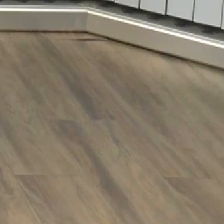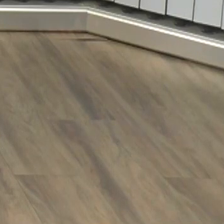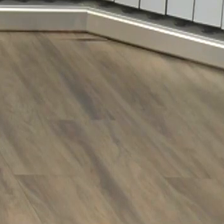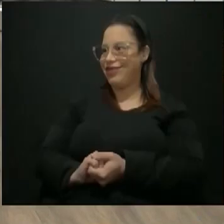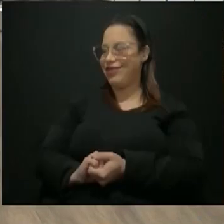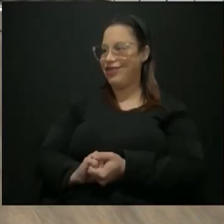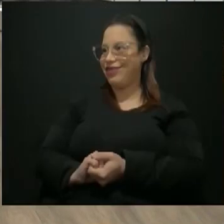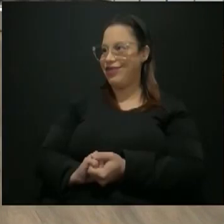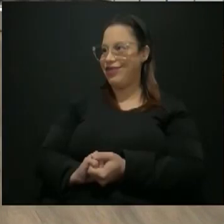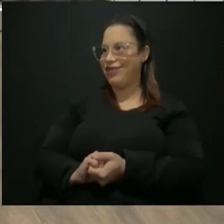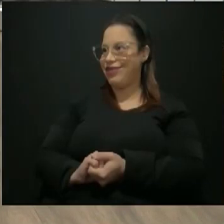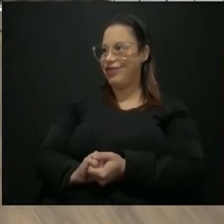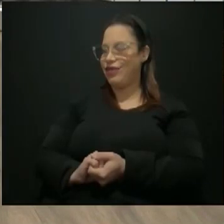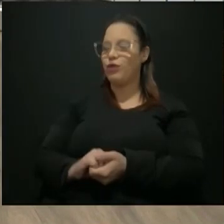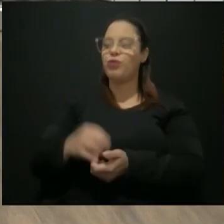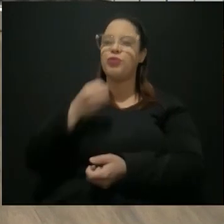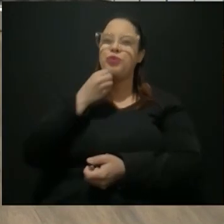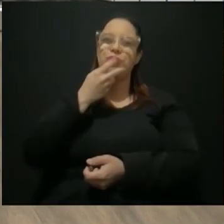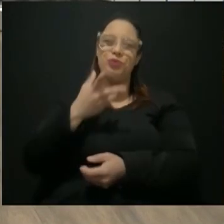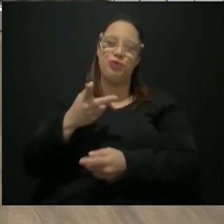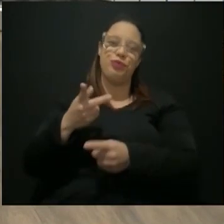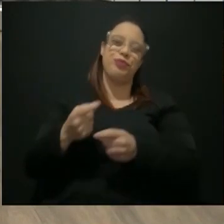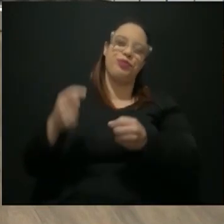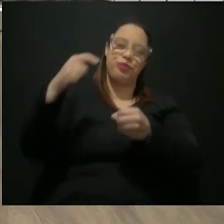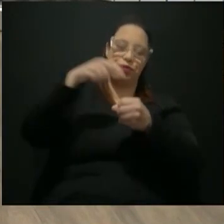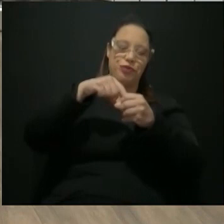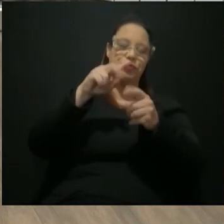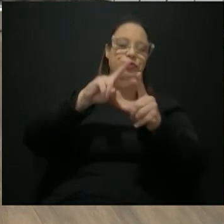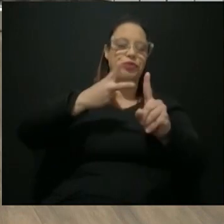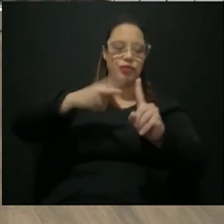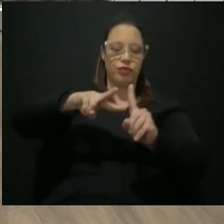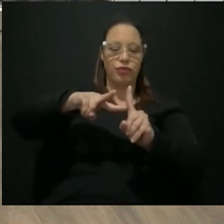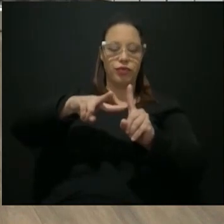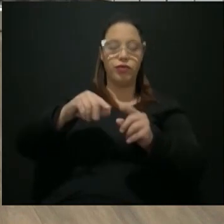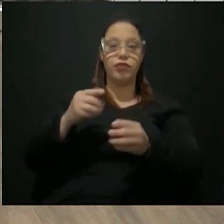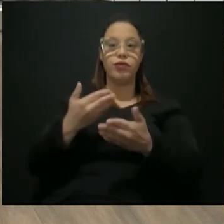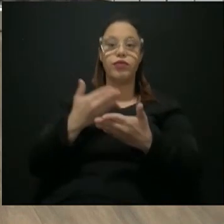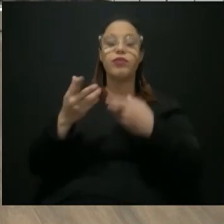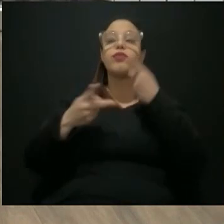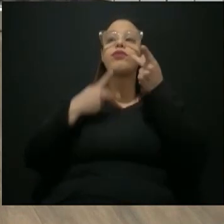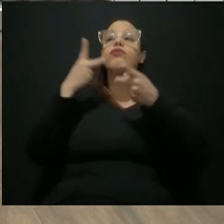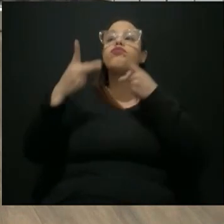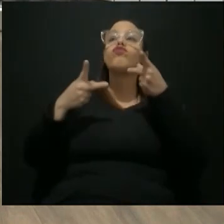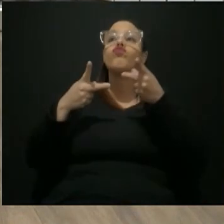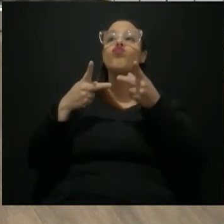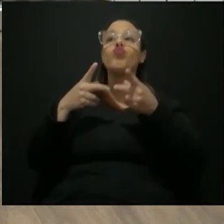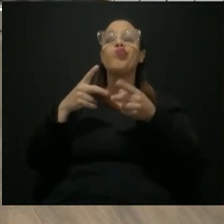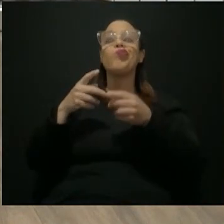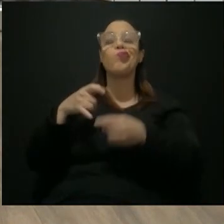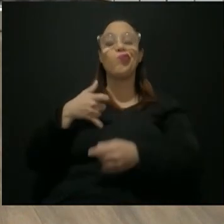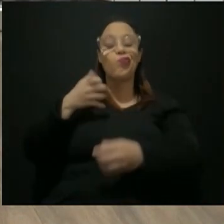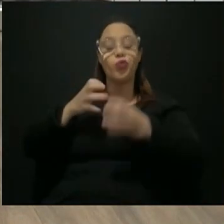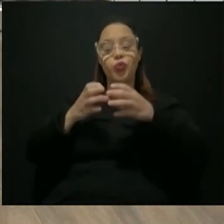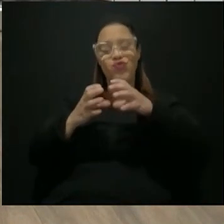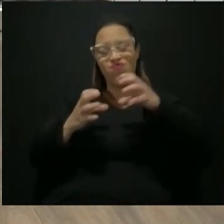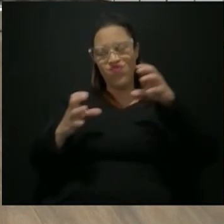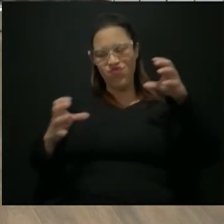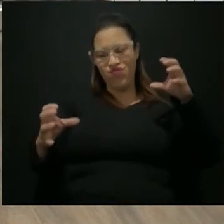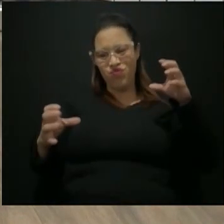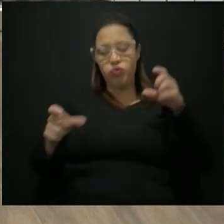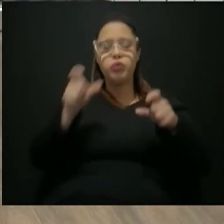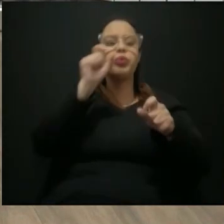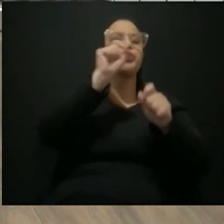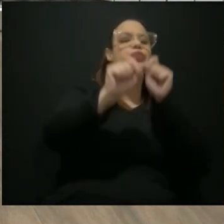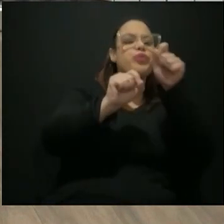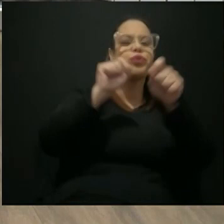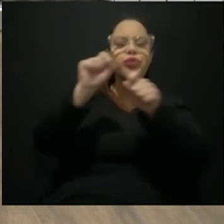Muito bem, estamos de volta com o nosso Ponto de Vista. Nós estamos falando sobre o envelhecimento, o envelhecer de cada um, com